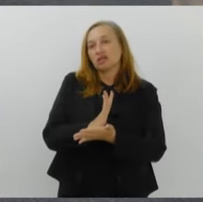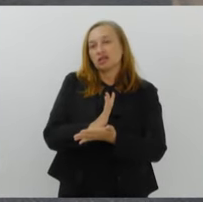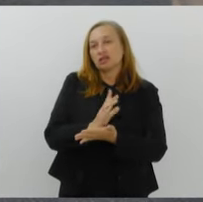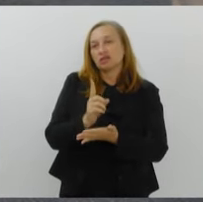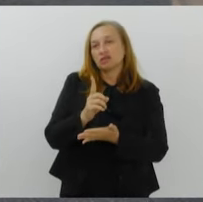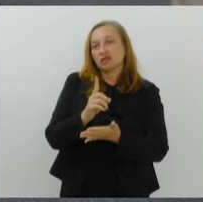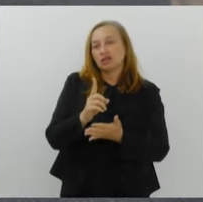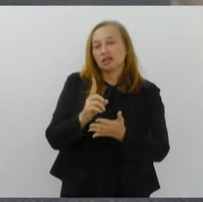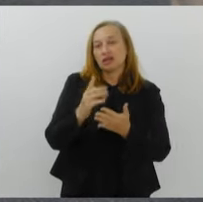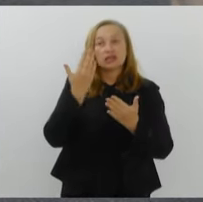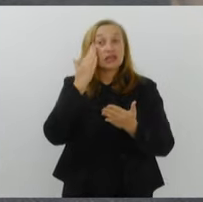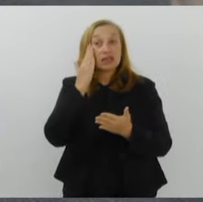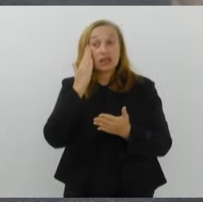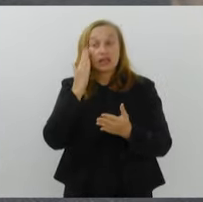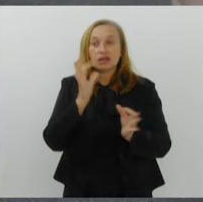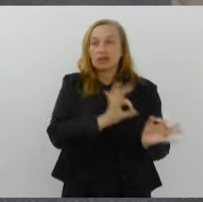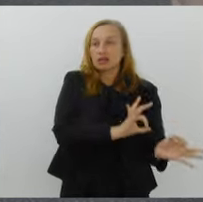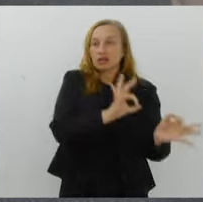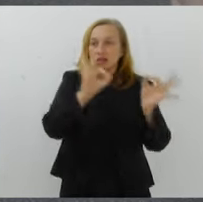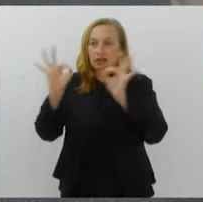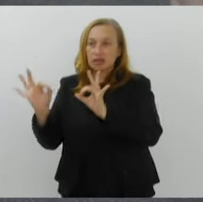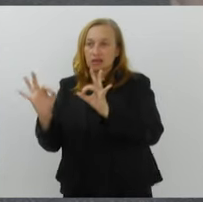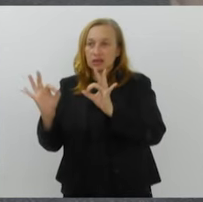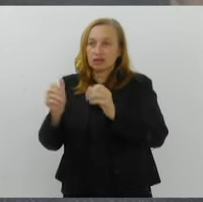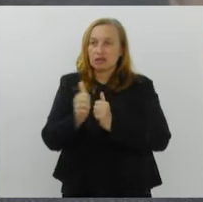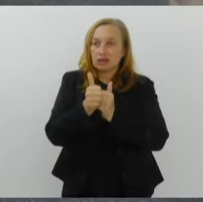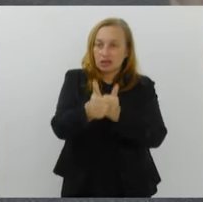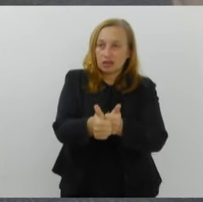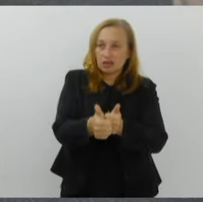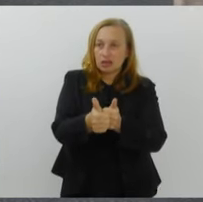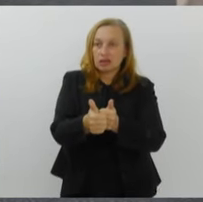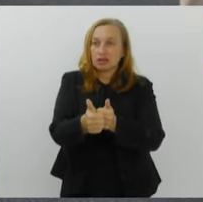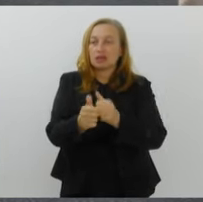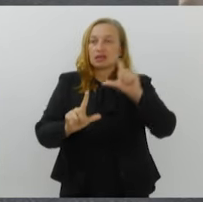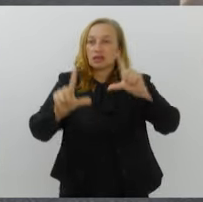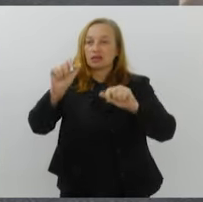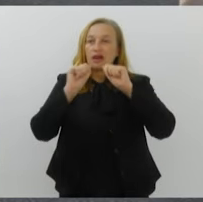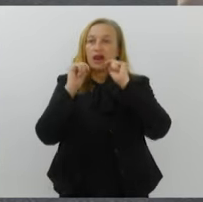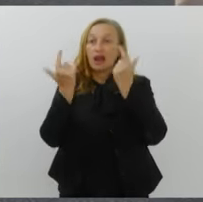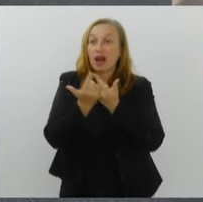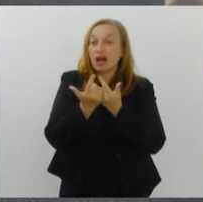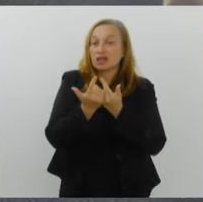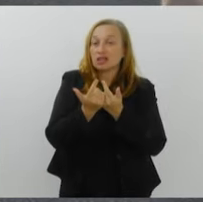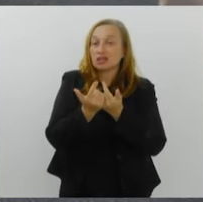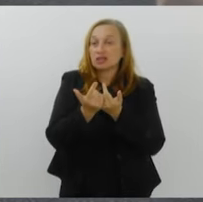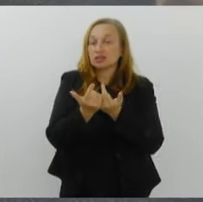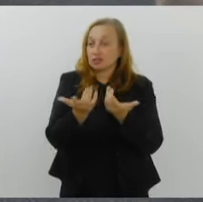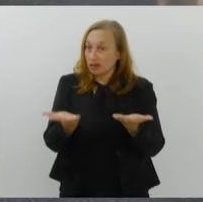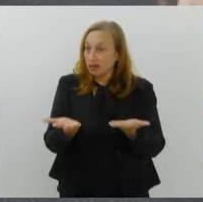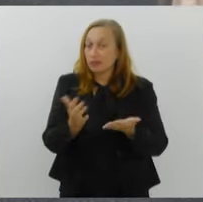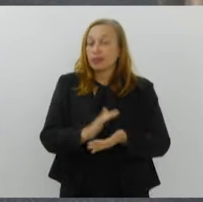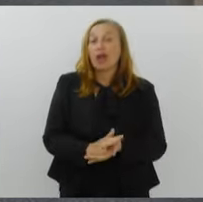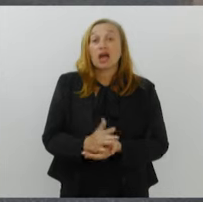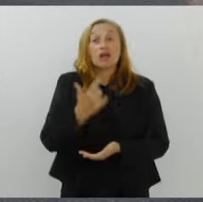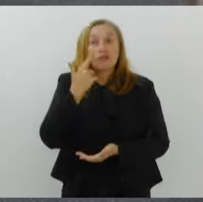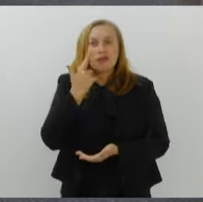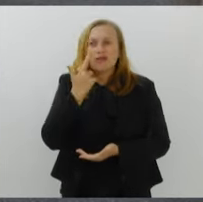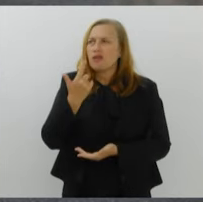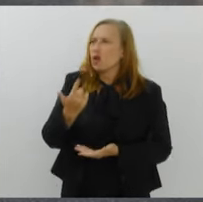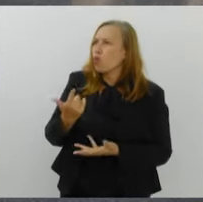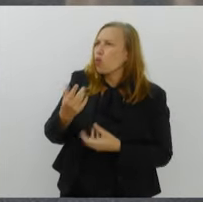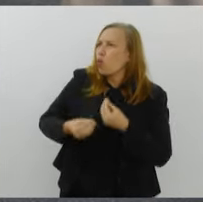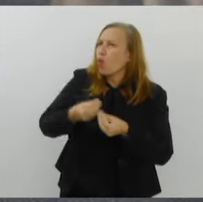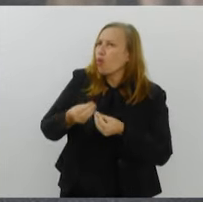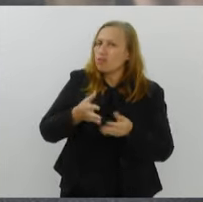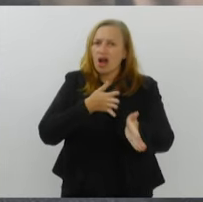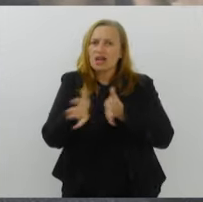TV Alerge, o vazamento de dados sensíveis das deputadas. Isso faz também a gente se questionar como há